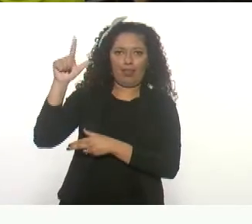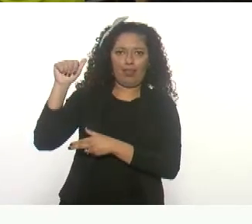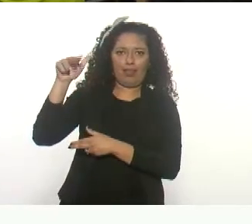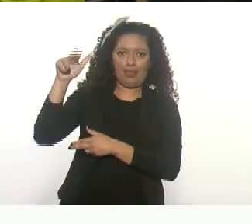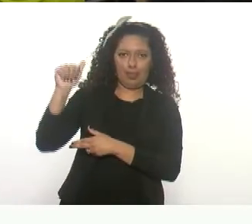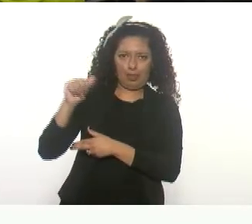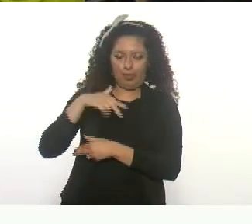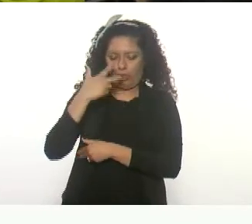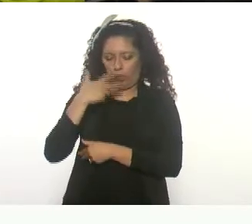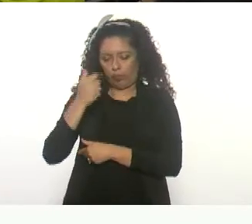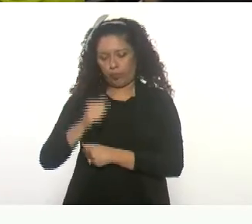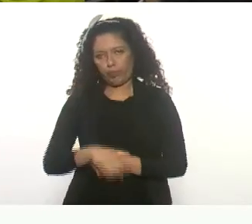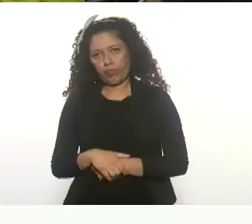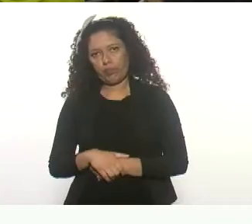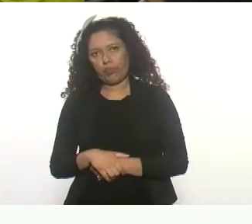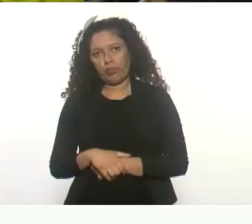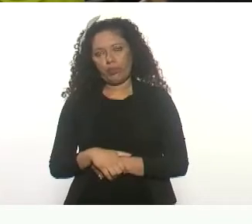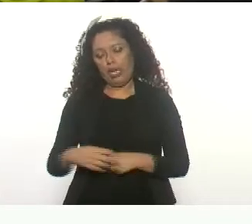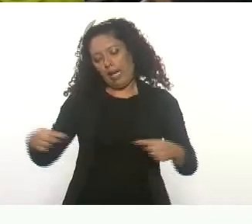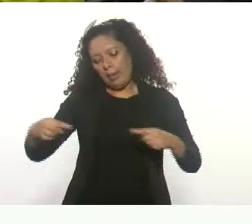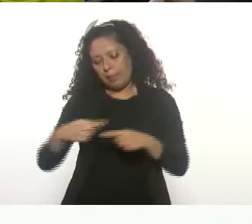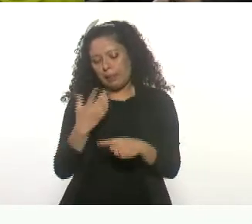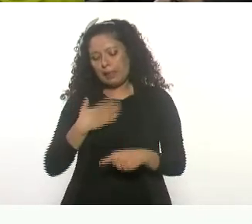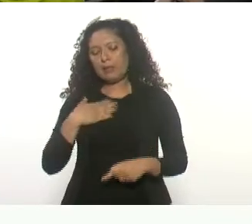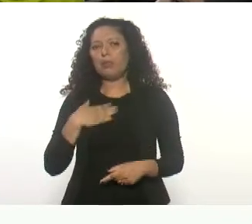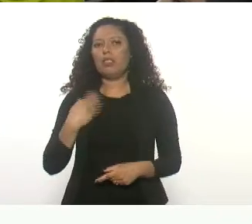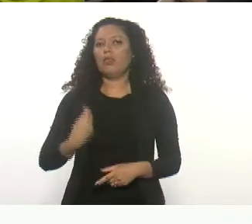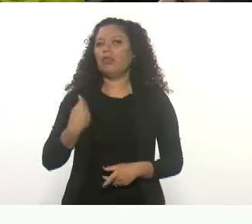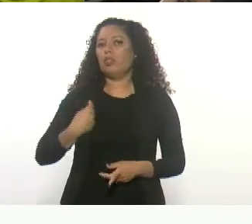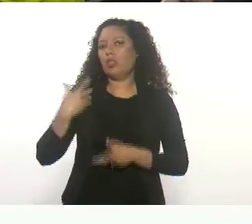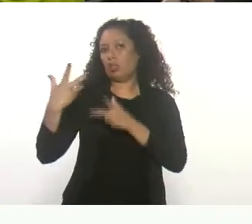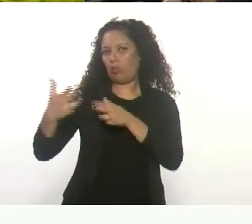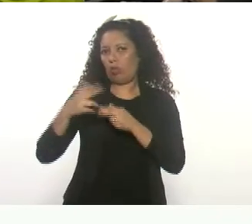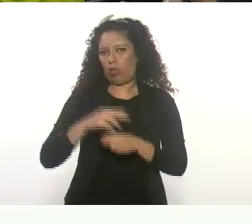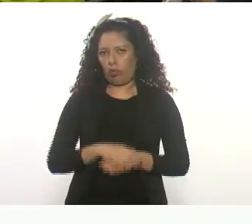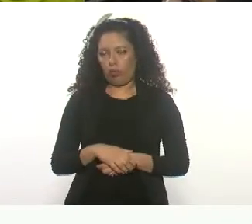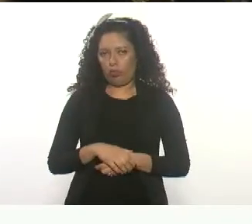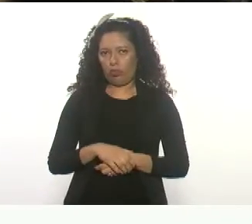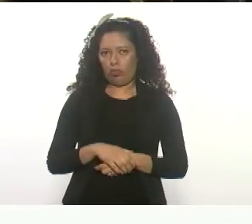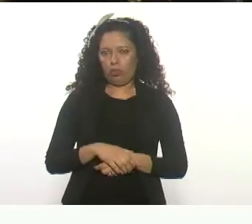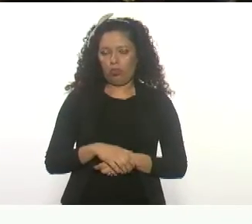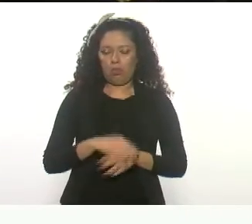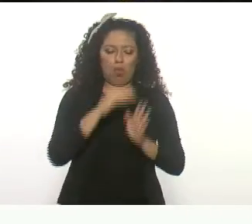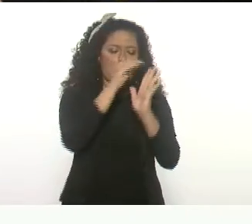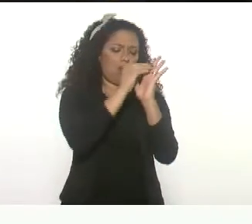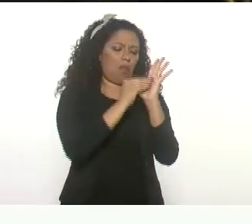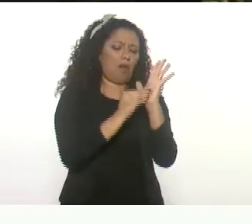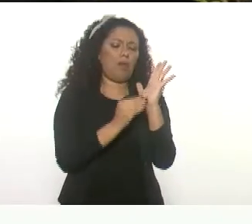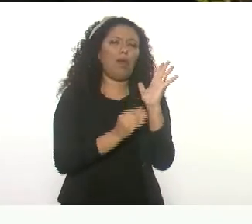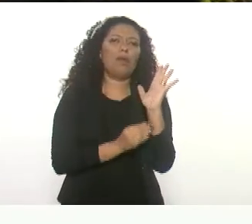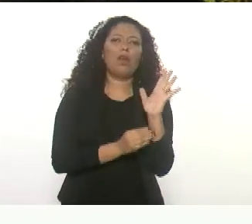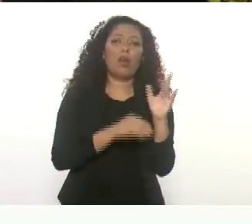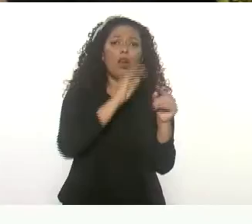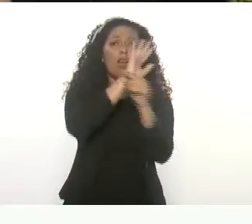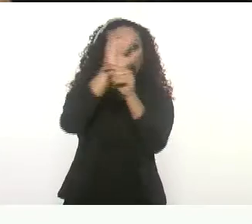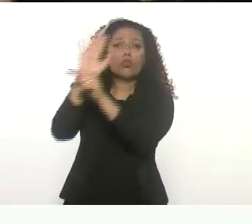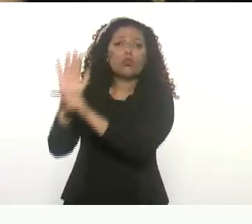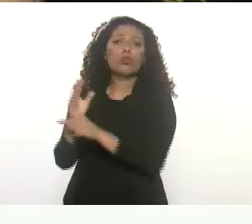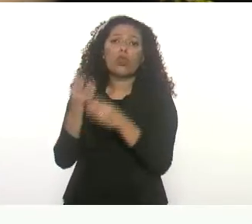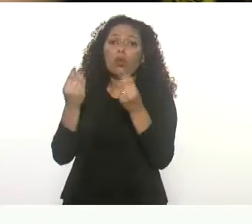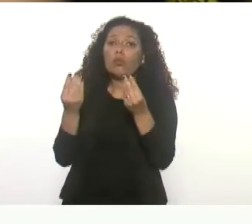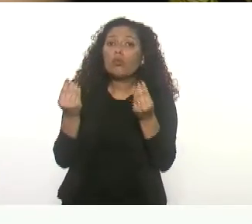ela coloca e o que a Teca trouxe aqui para a gente de dado e evidência ajuda muito para a